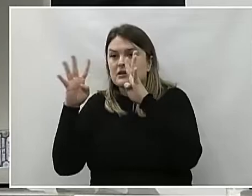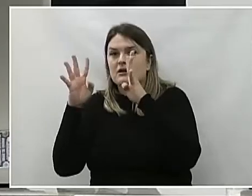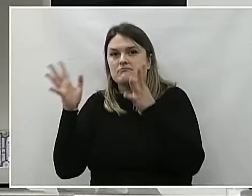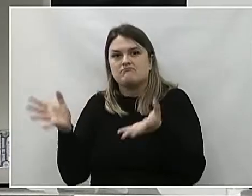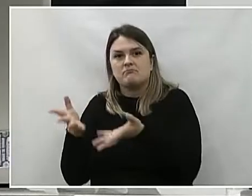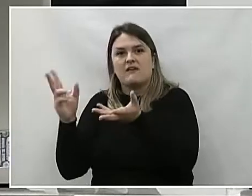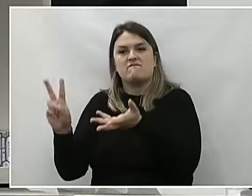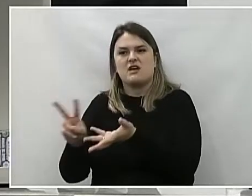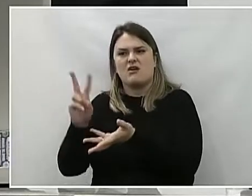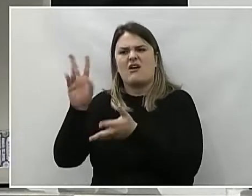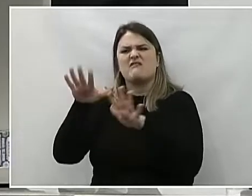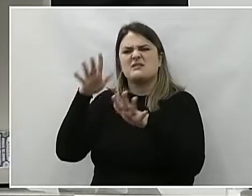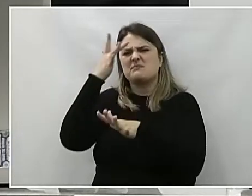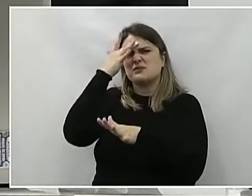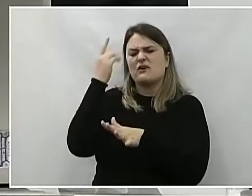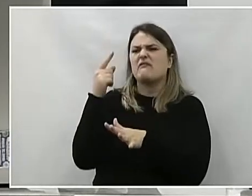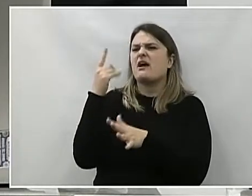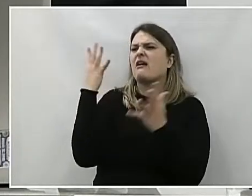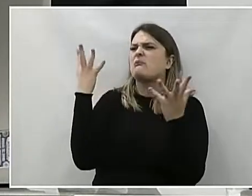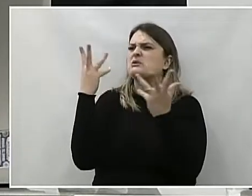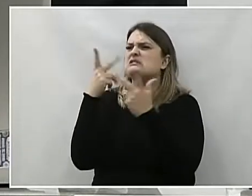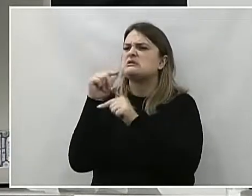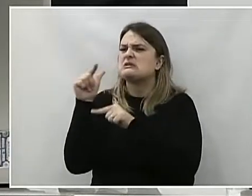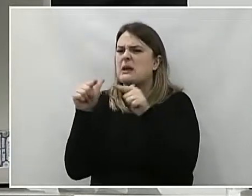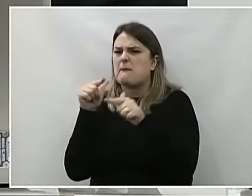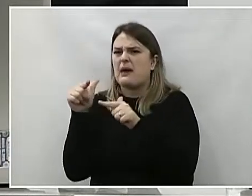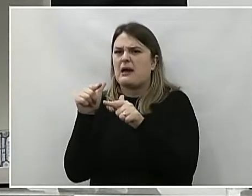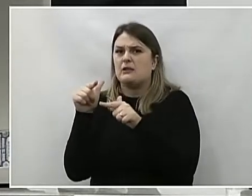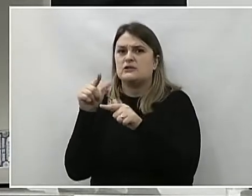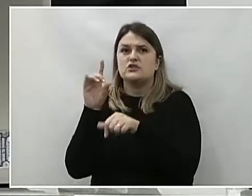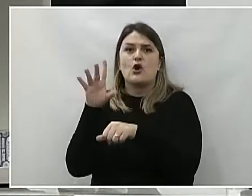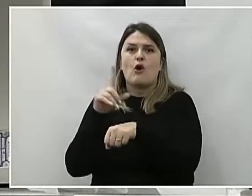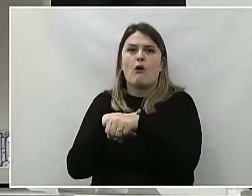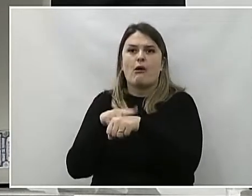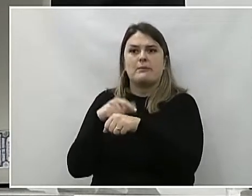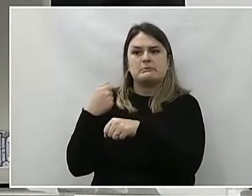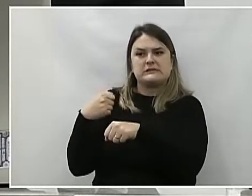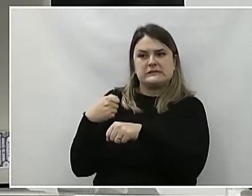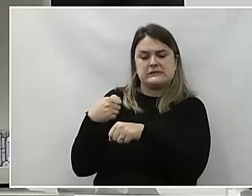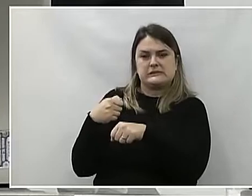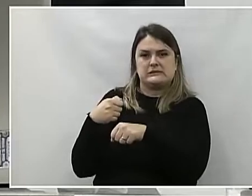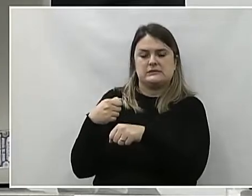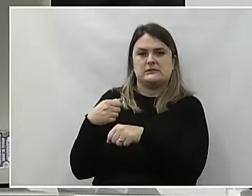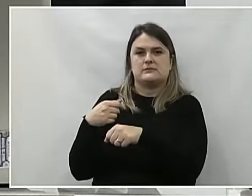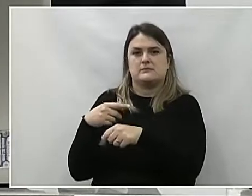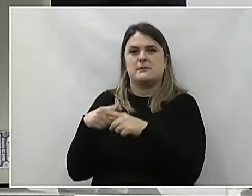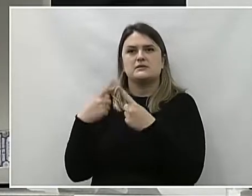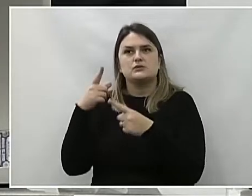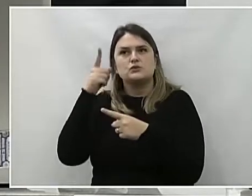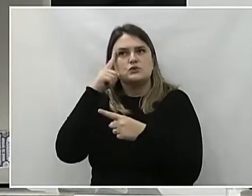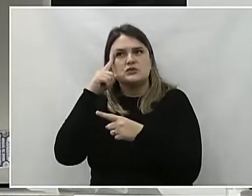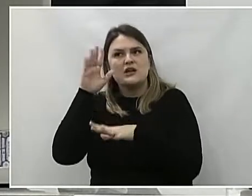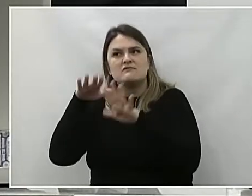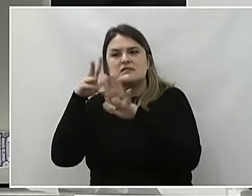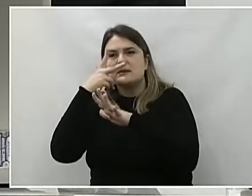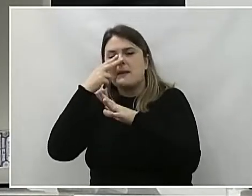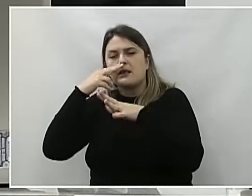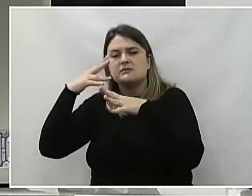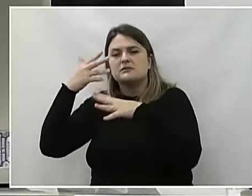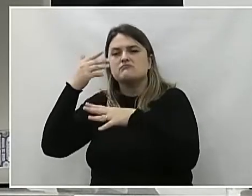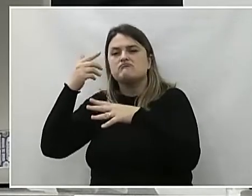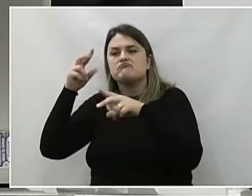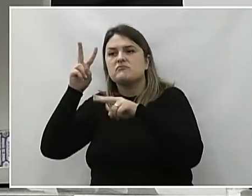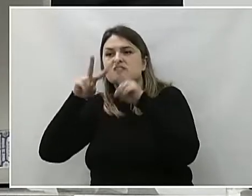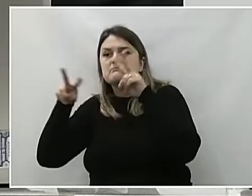As pessoas só vê esse lindo trabalho quando realmente precisa né então fica aqui os parabéns eu sei